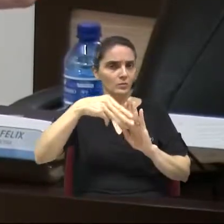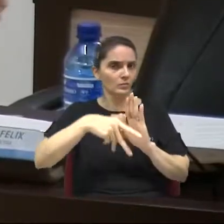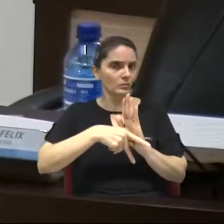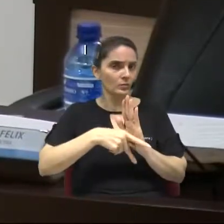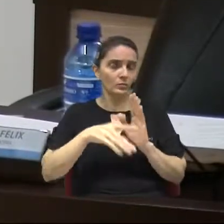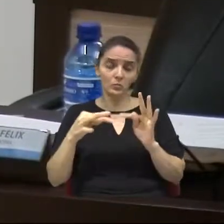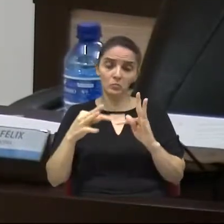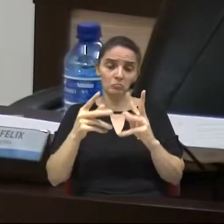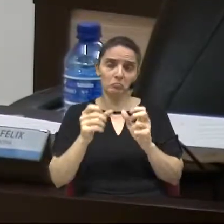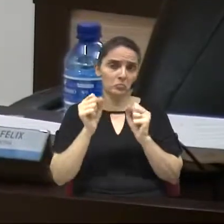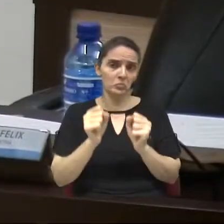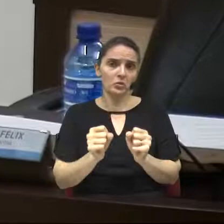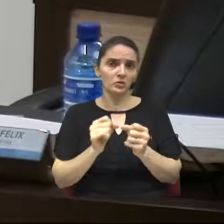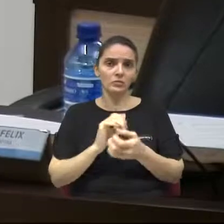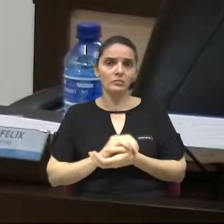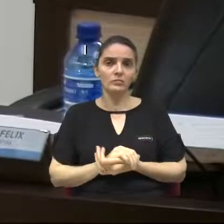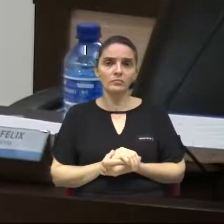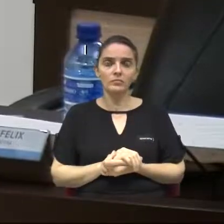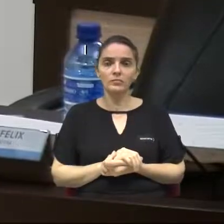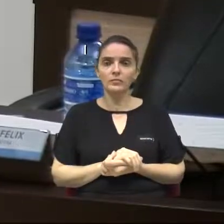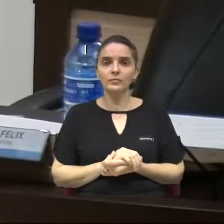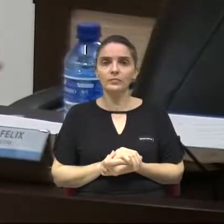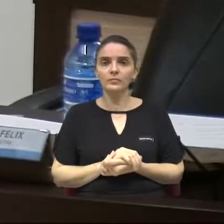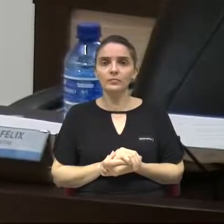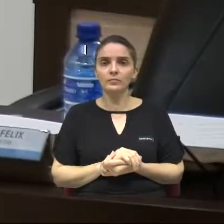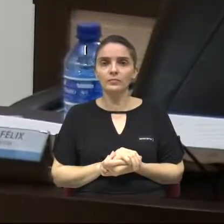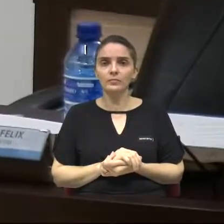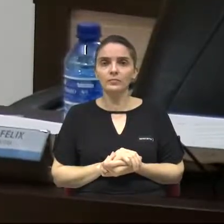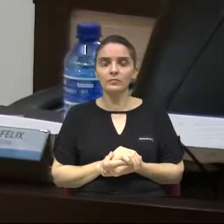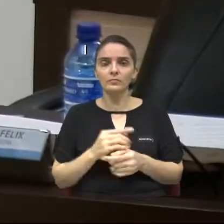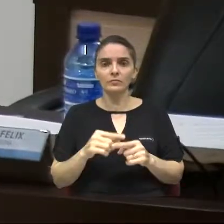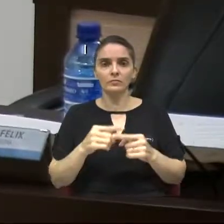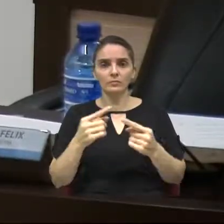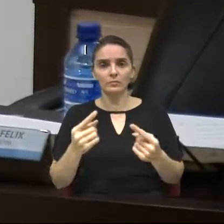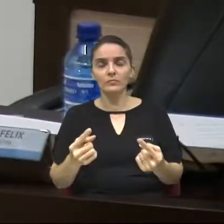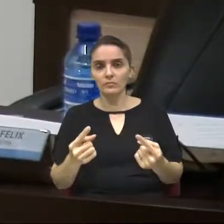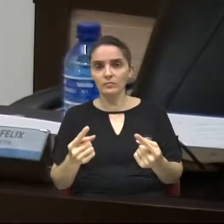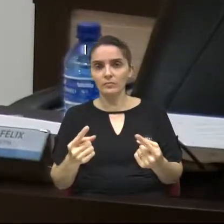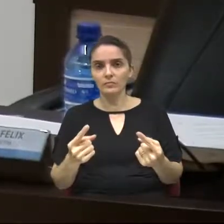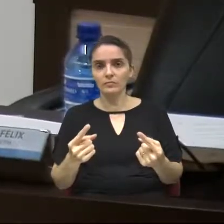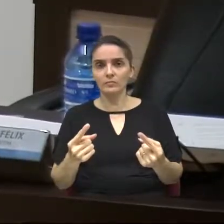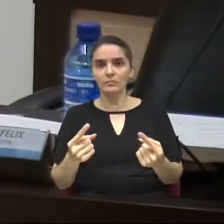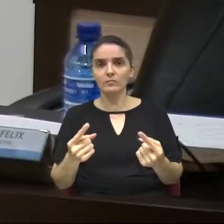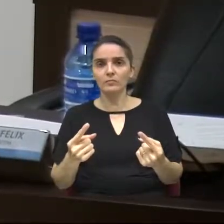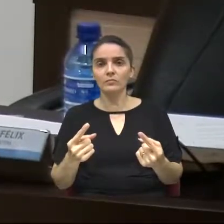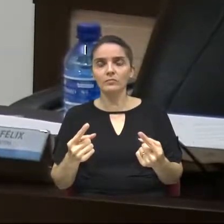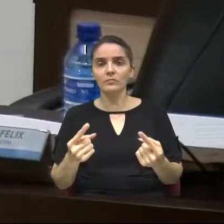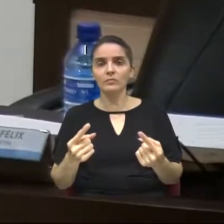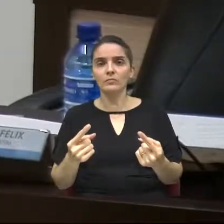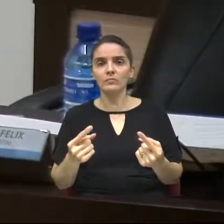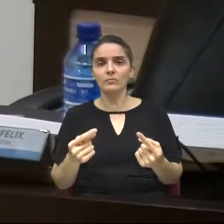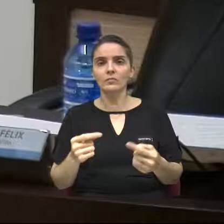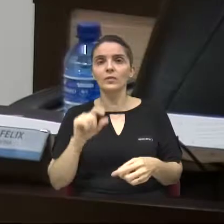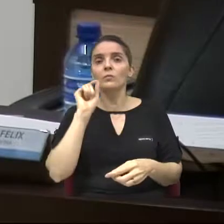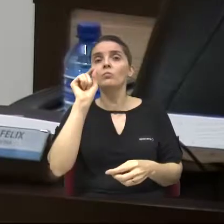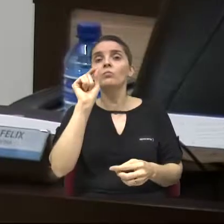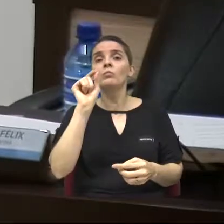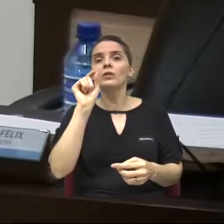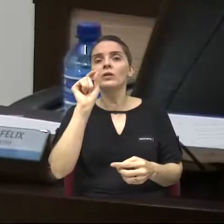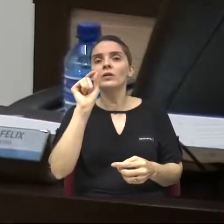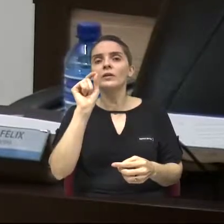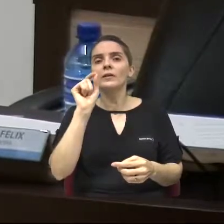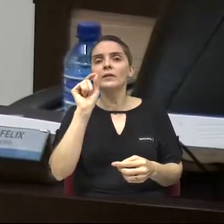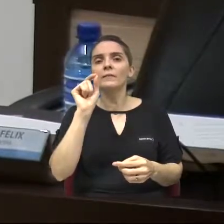devemos fazer. Só que, Qual é o objeto que está sendo